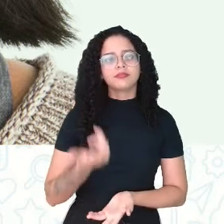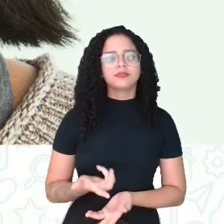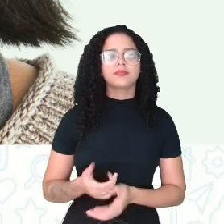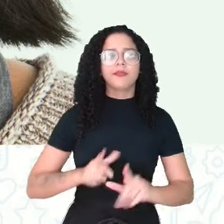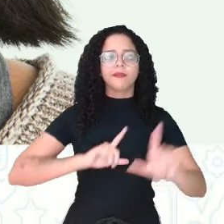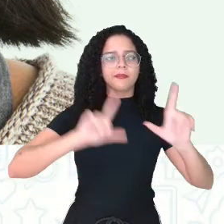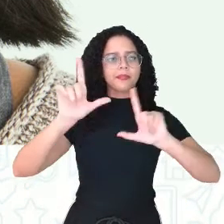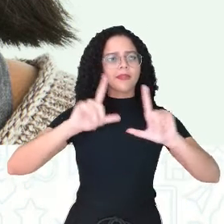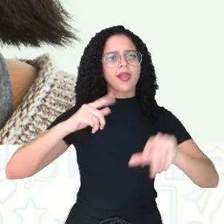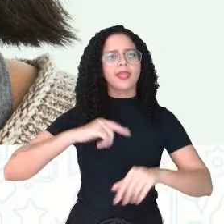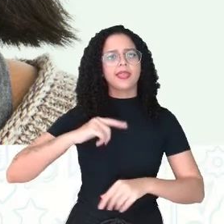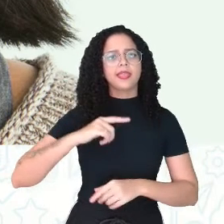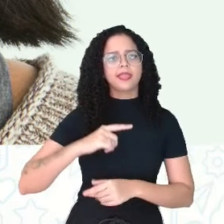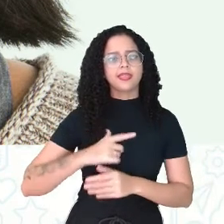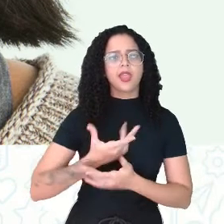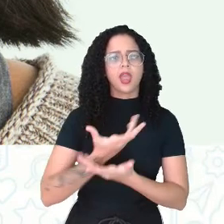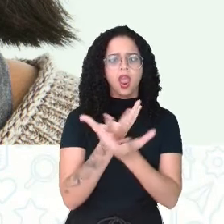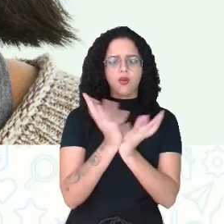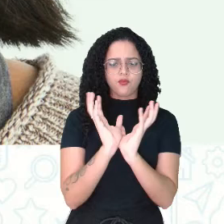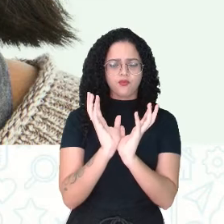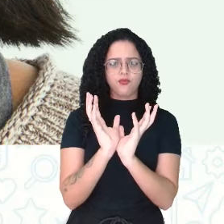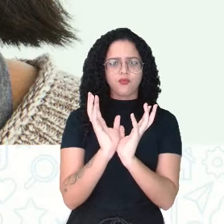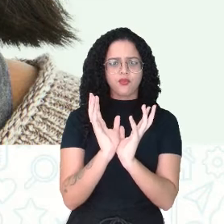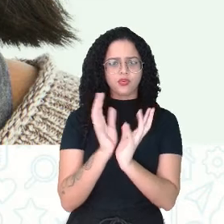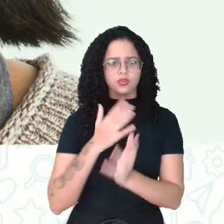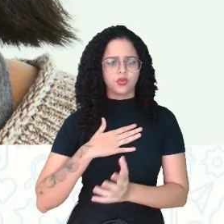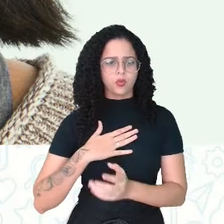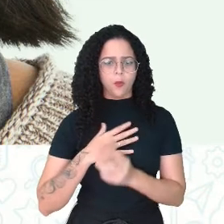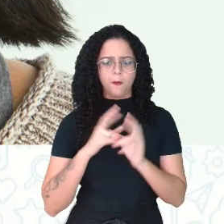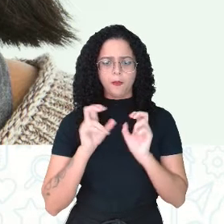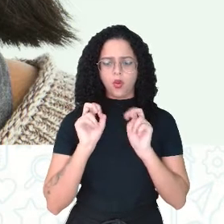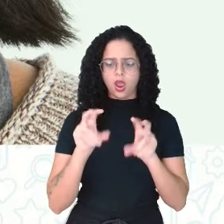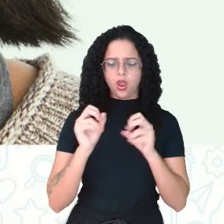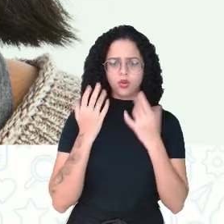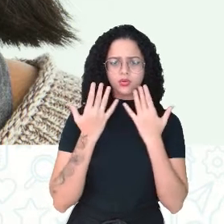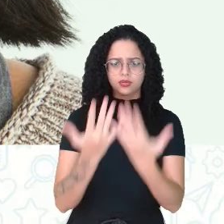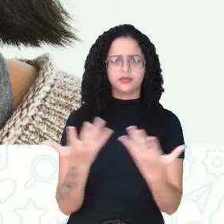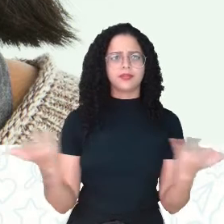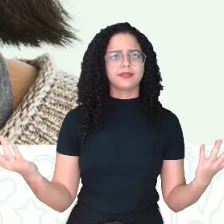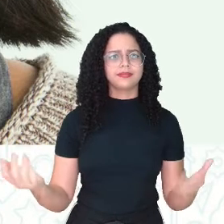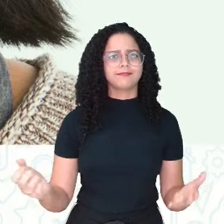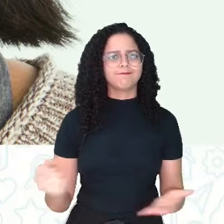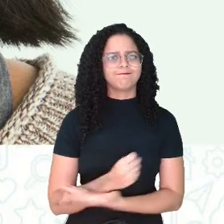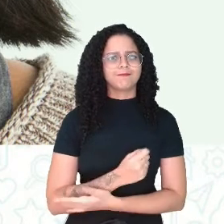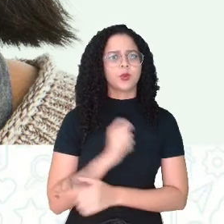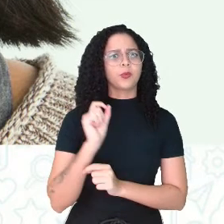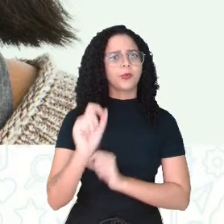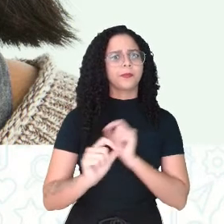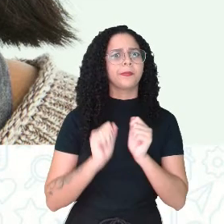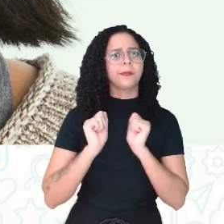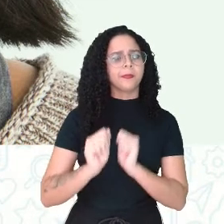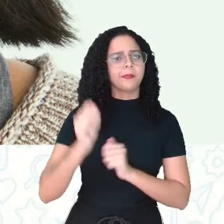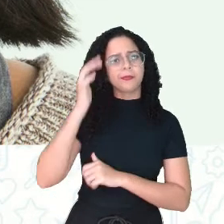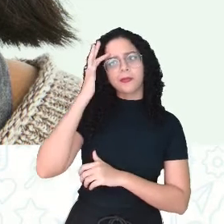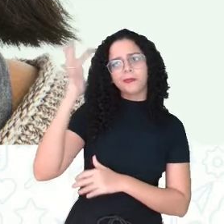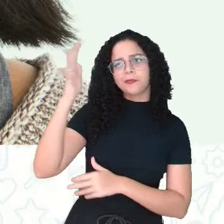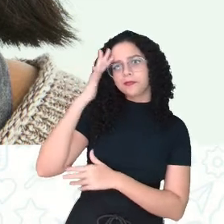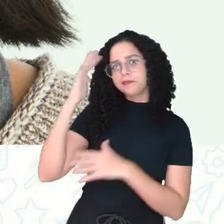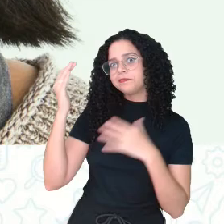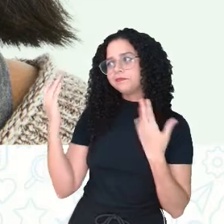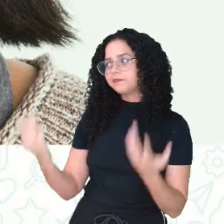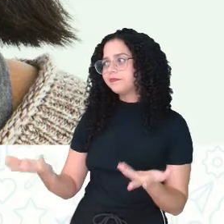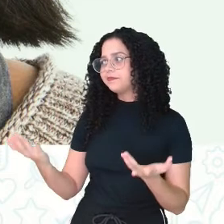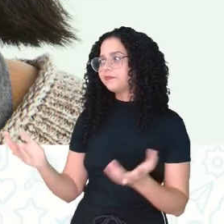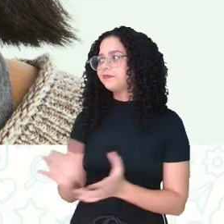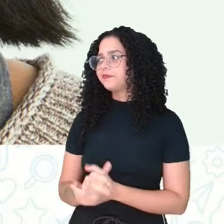um alface no meu agrotóxico. Eita, o que é que a gente pode refletir, hein, Carol? Gente, olha